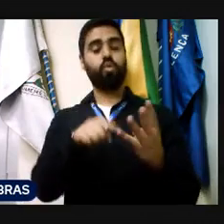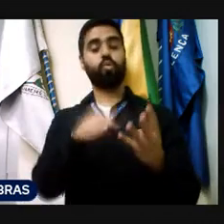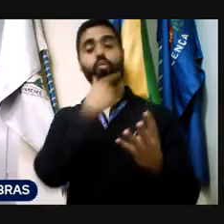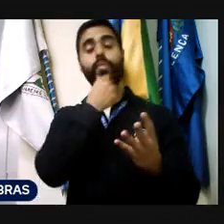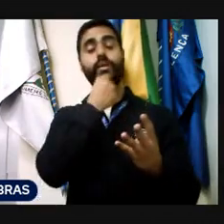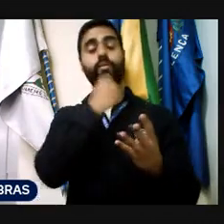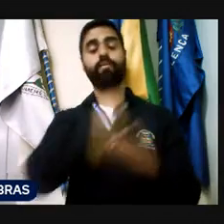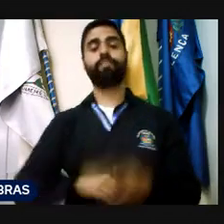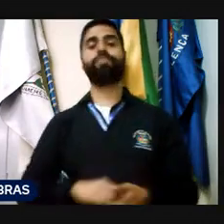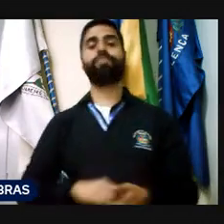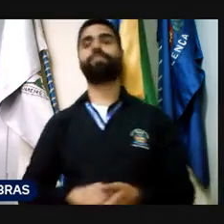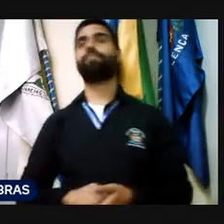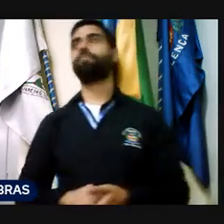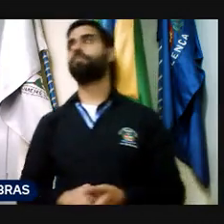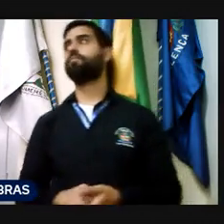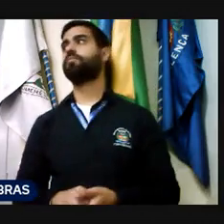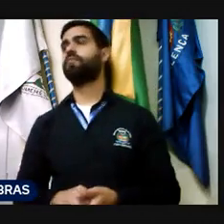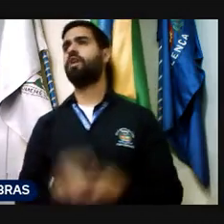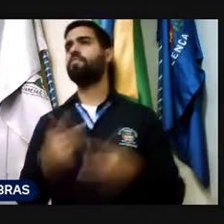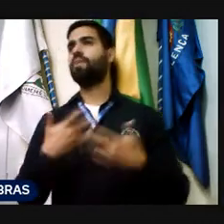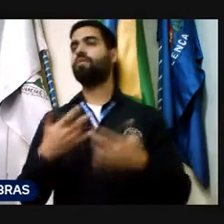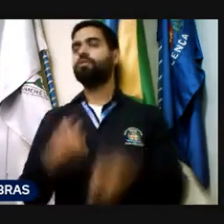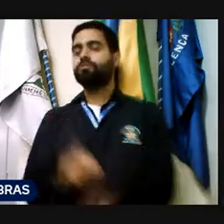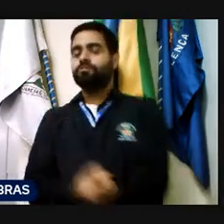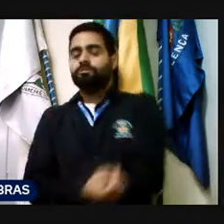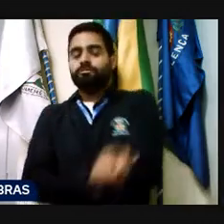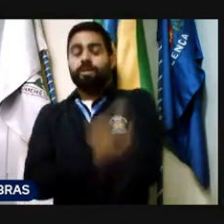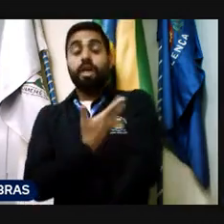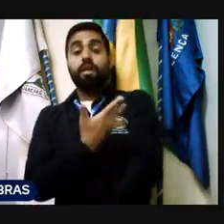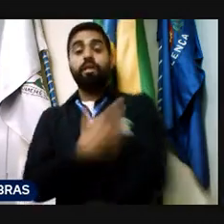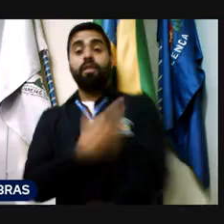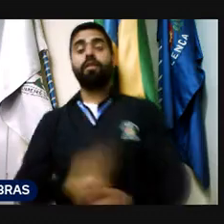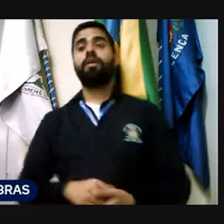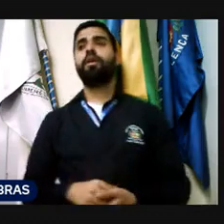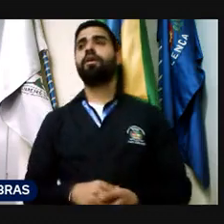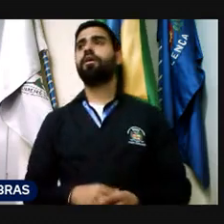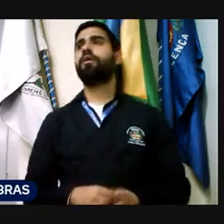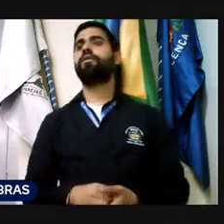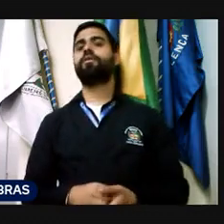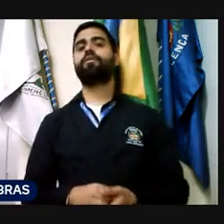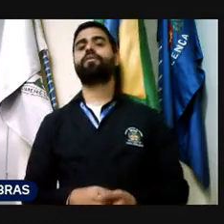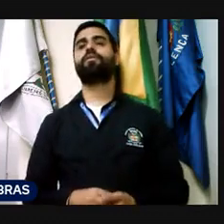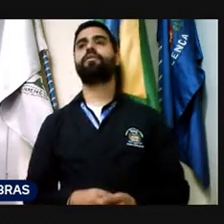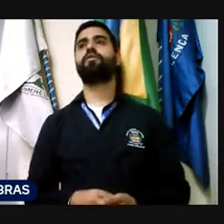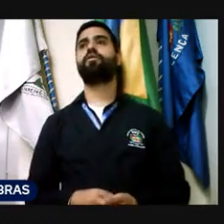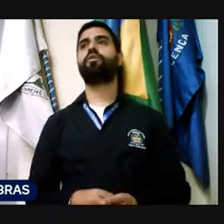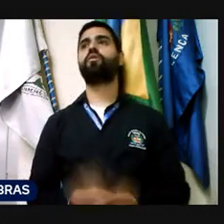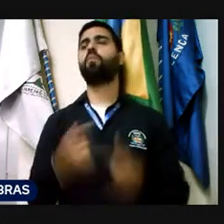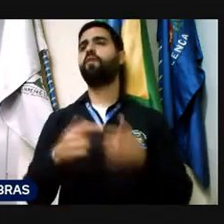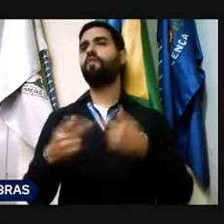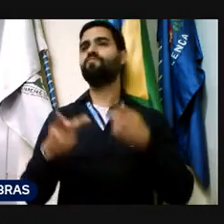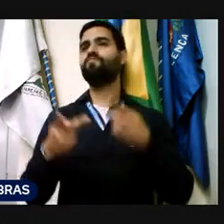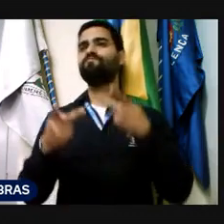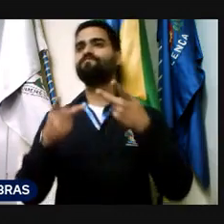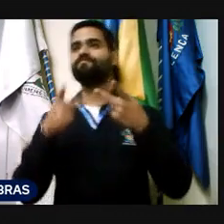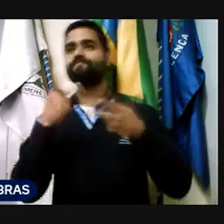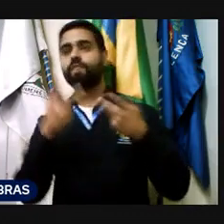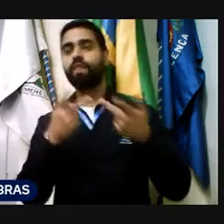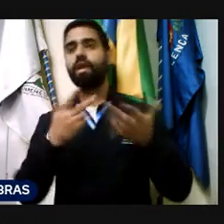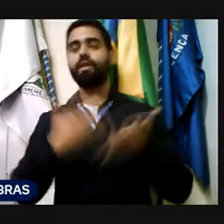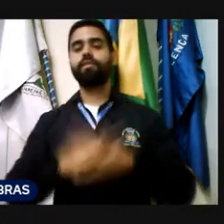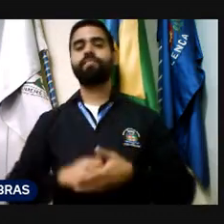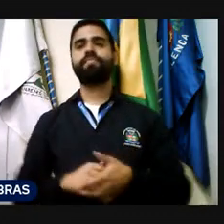menino. Foi muito emocionante, porque a gente foi uma fala muito